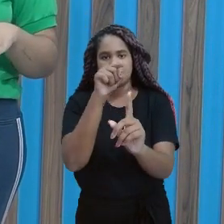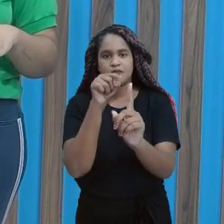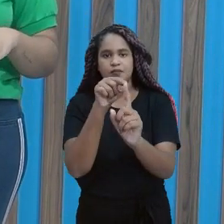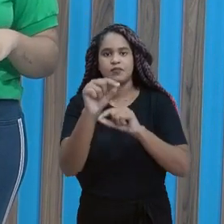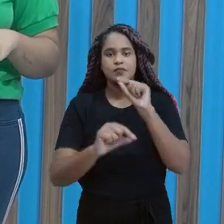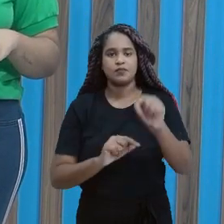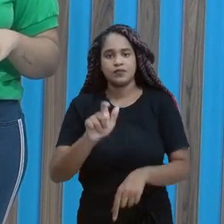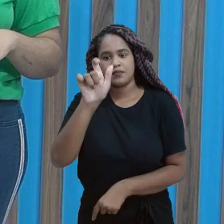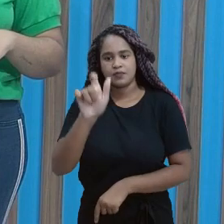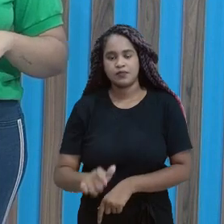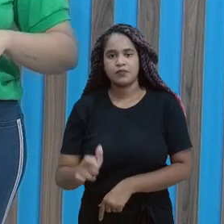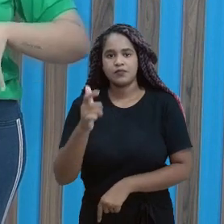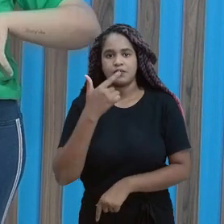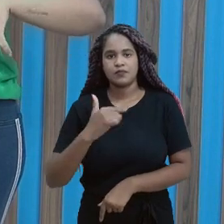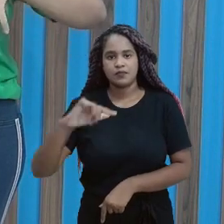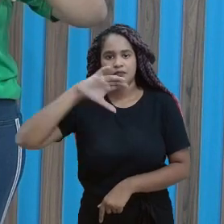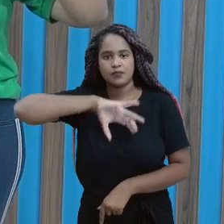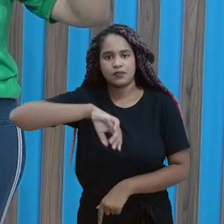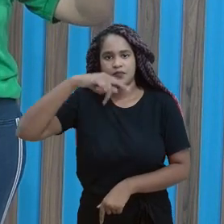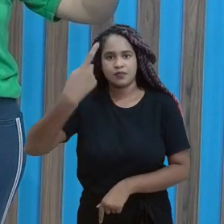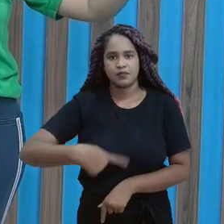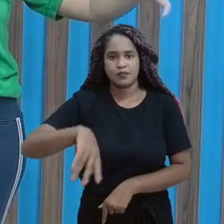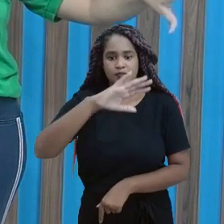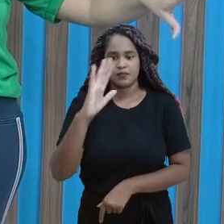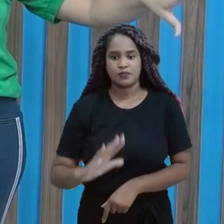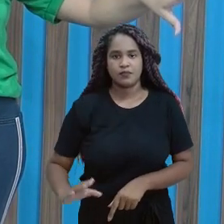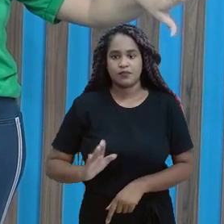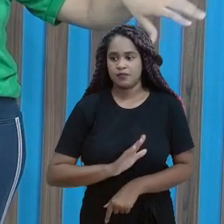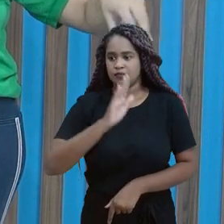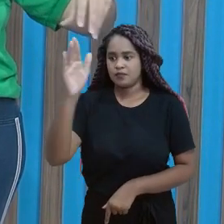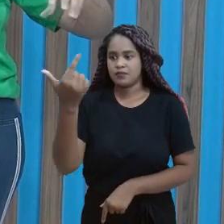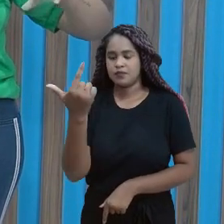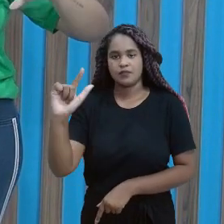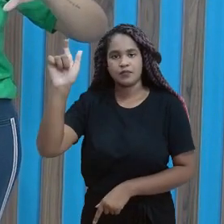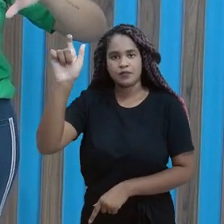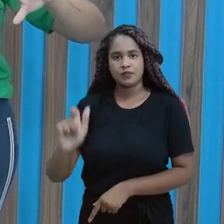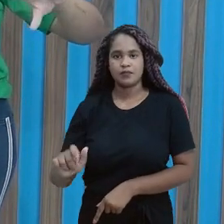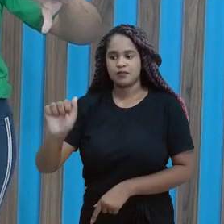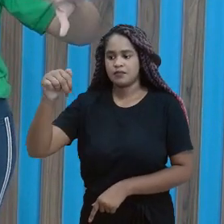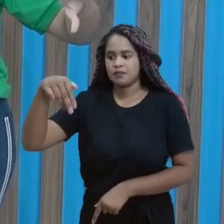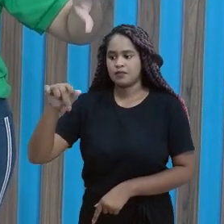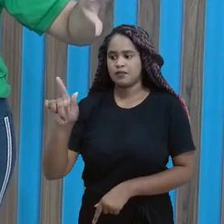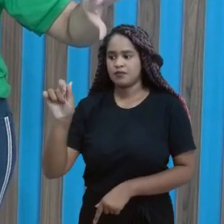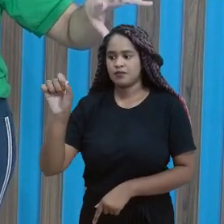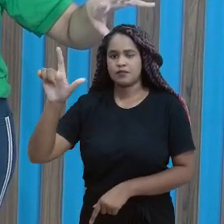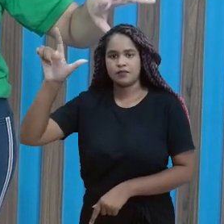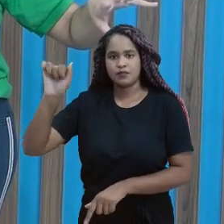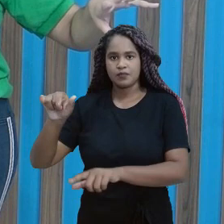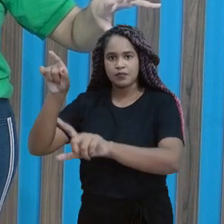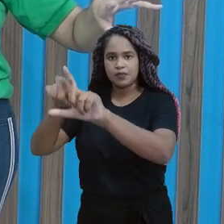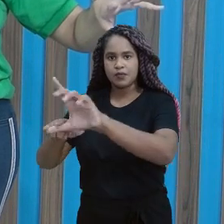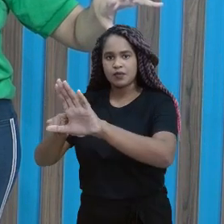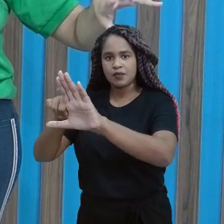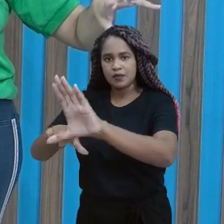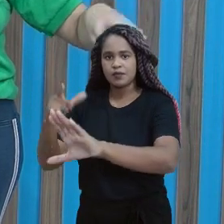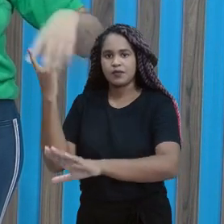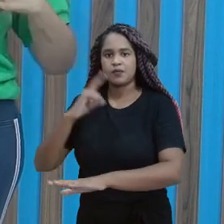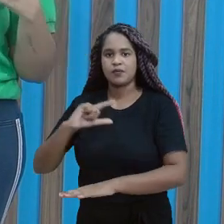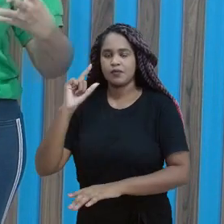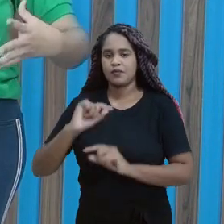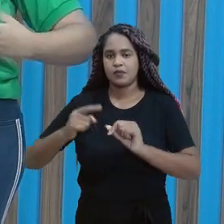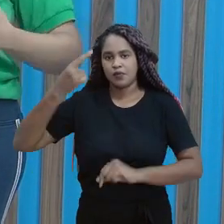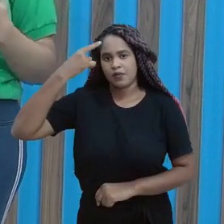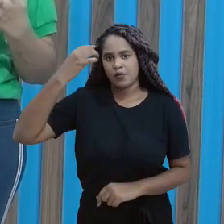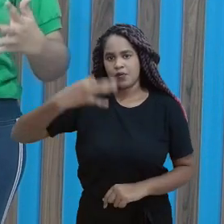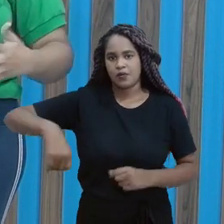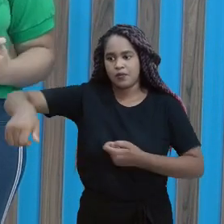de português aqui do Brasil consiga ir para Angola e lá ele consiga ser bem compreendido por todo mundo, minha gente. Então, é